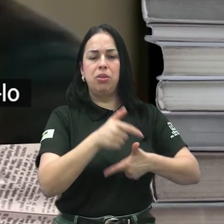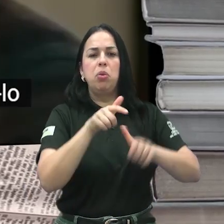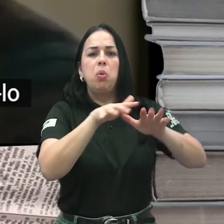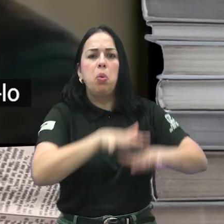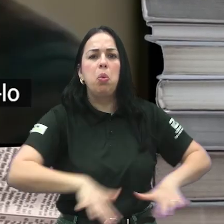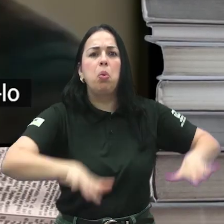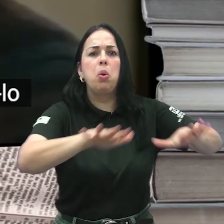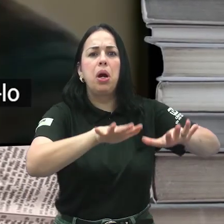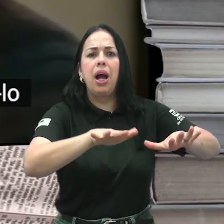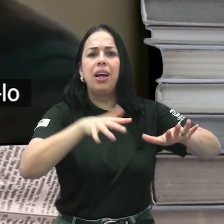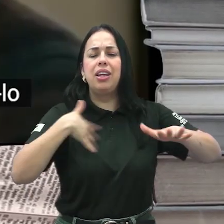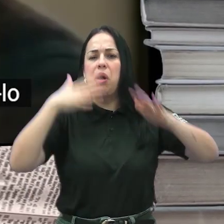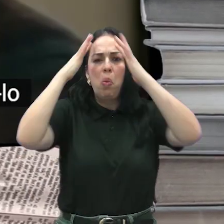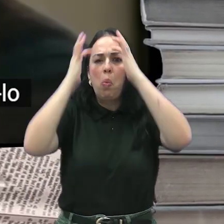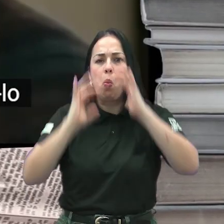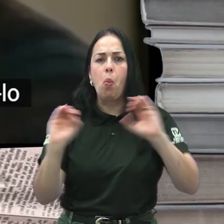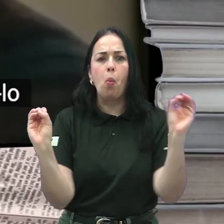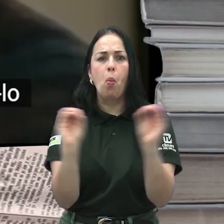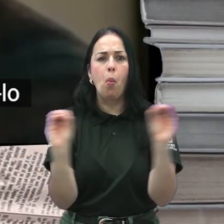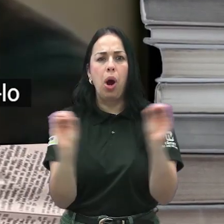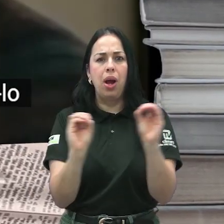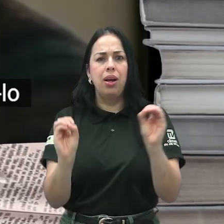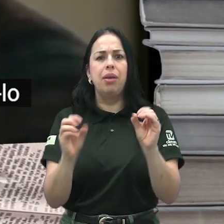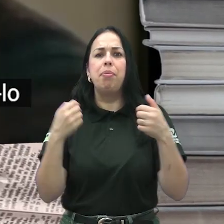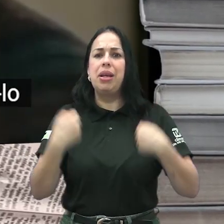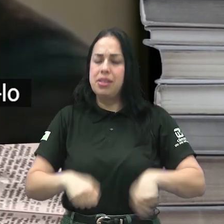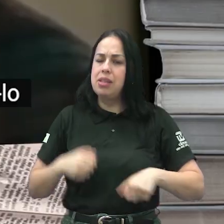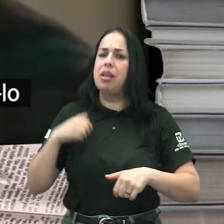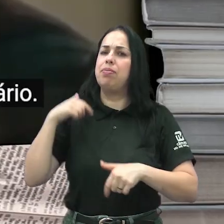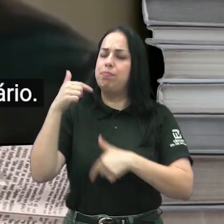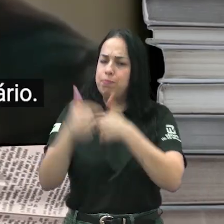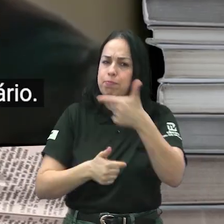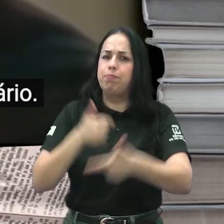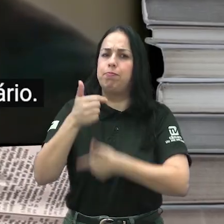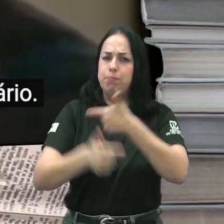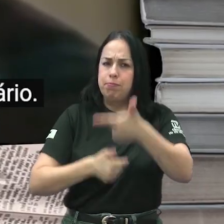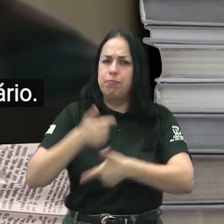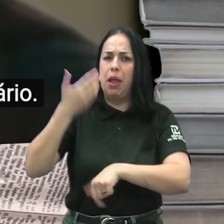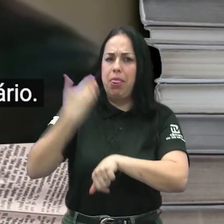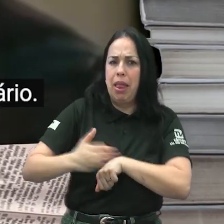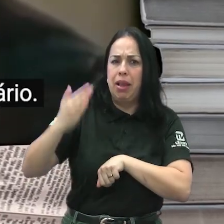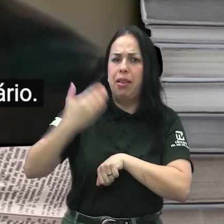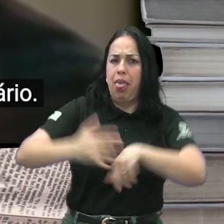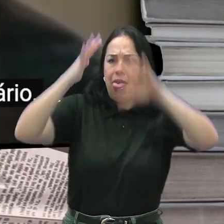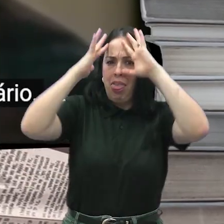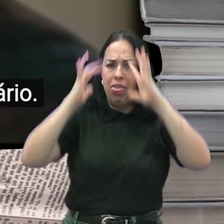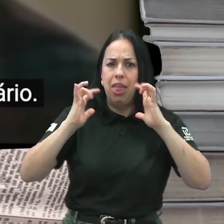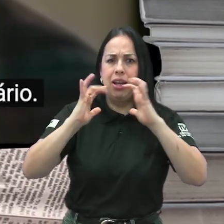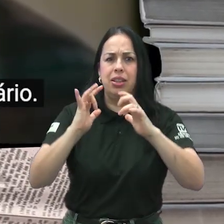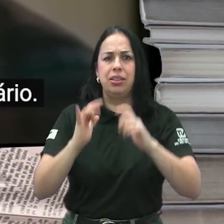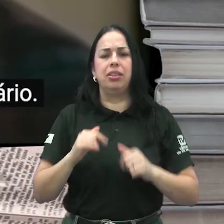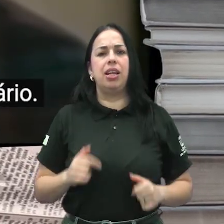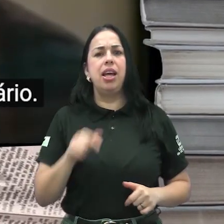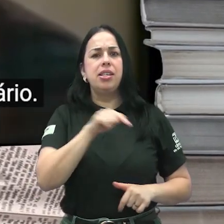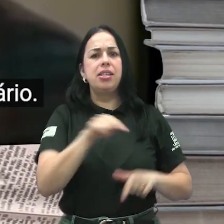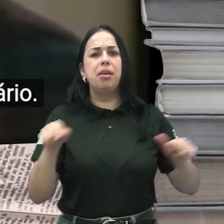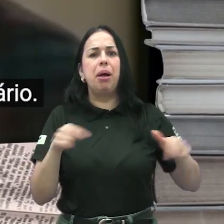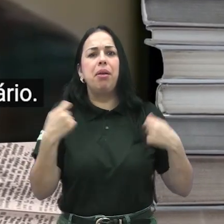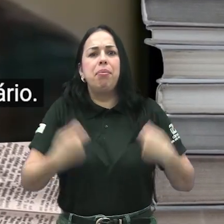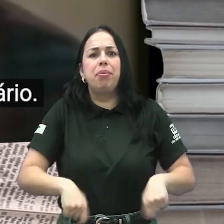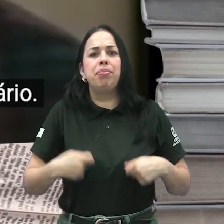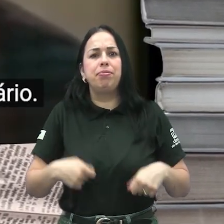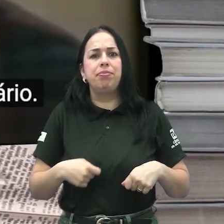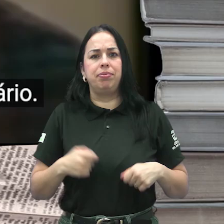the brain and keep him working at it for decades and decades and then say, well, that job isn't there, go do something